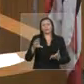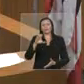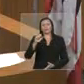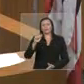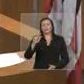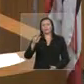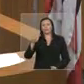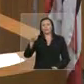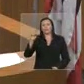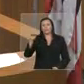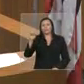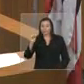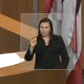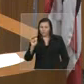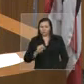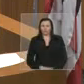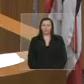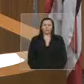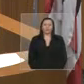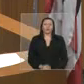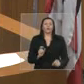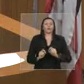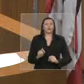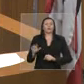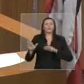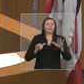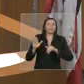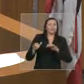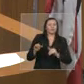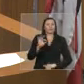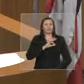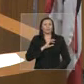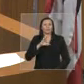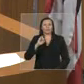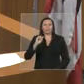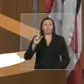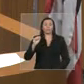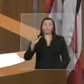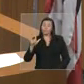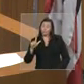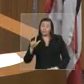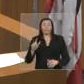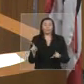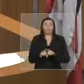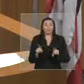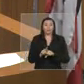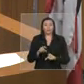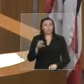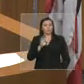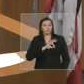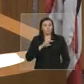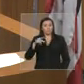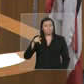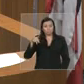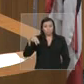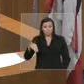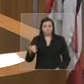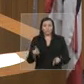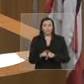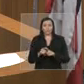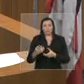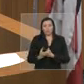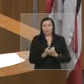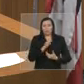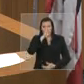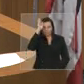cargos comissionados para nomear pessoas estranhas aos quadros da Polícia Civil, Militar e do Corpo de Bombeiros para ocupar os